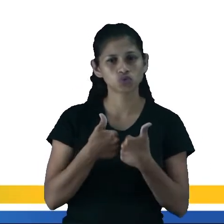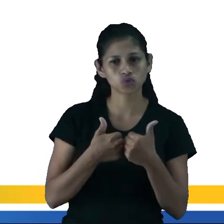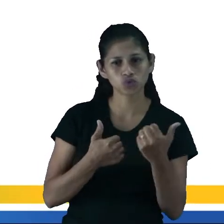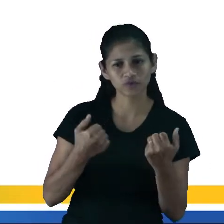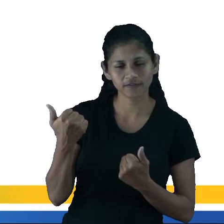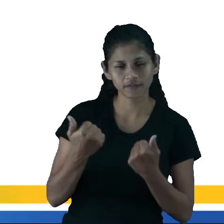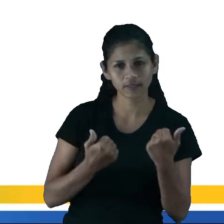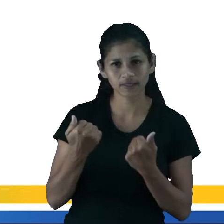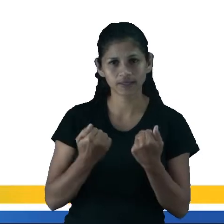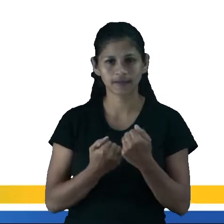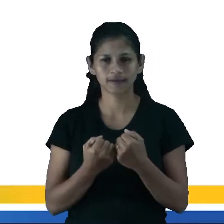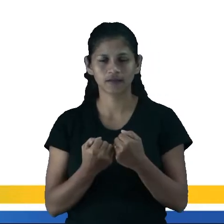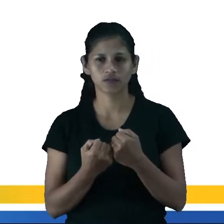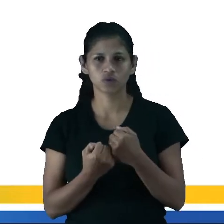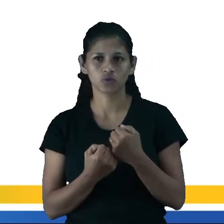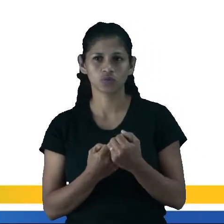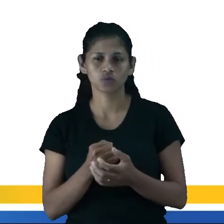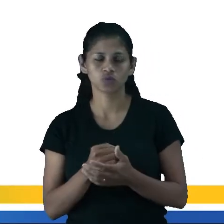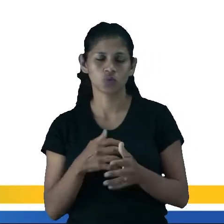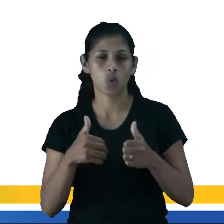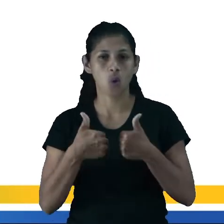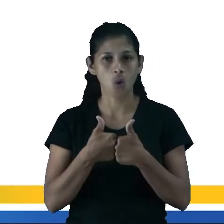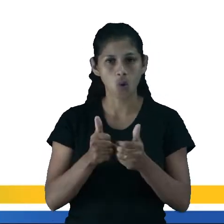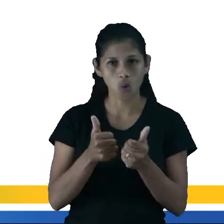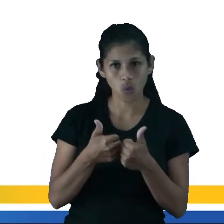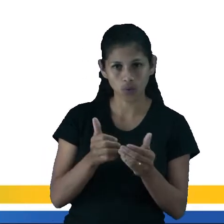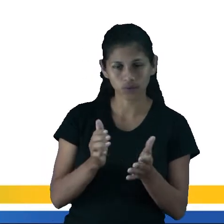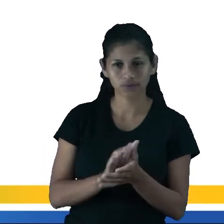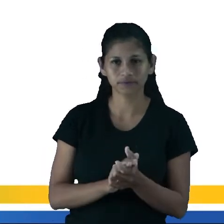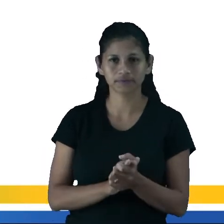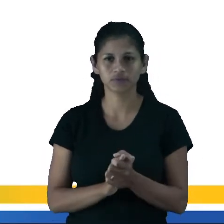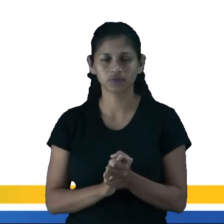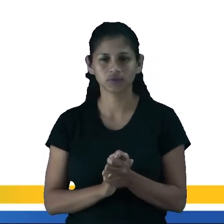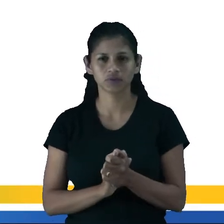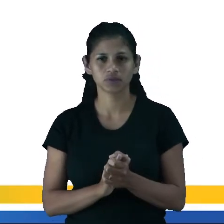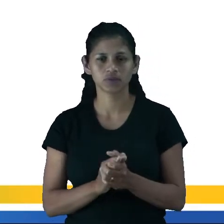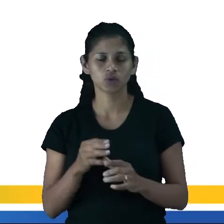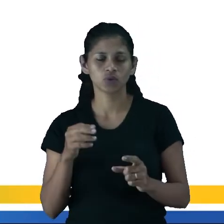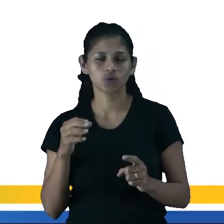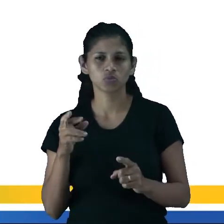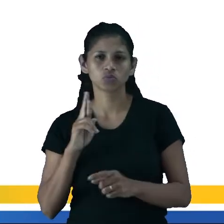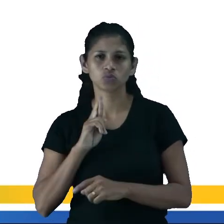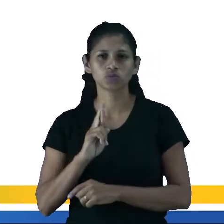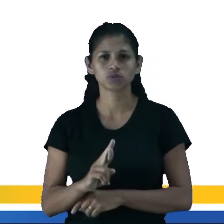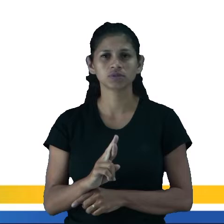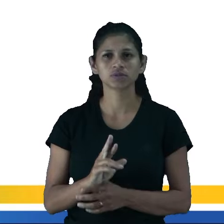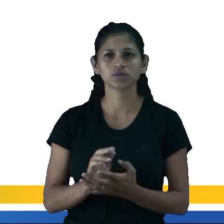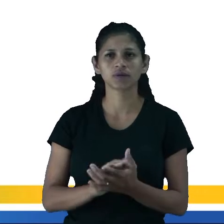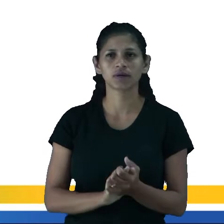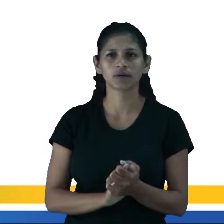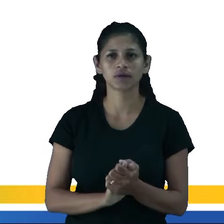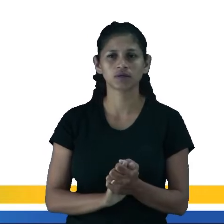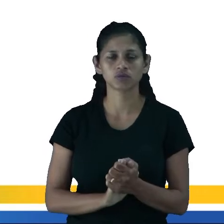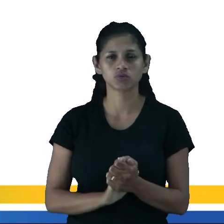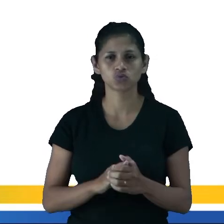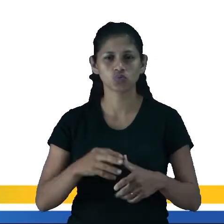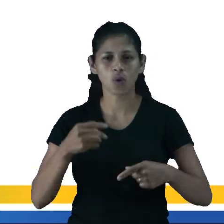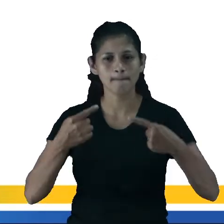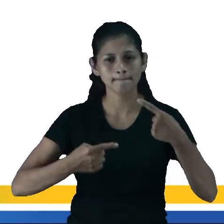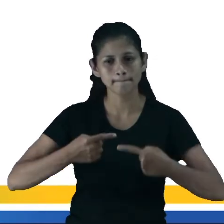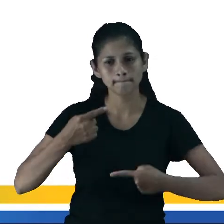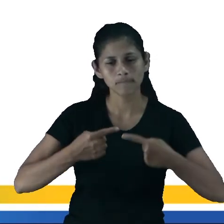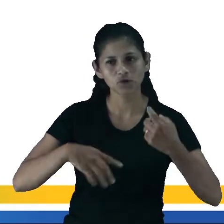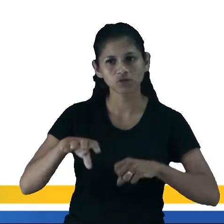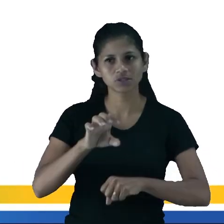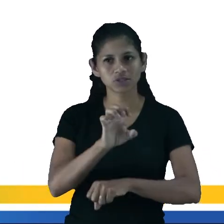tanto os automóveis quanto os ônibus. Resultado de uma política de Estado que priorizou o investimento